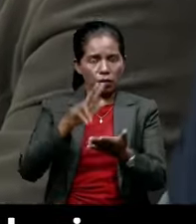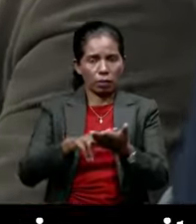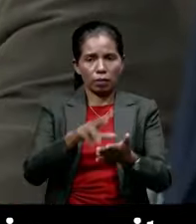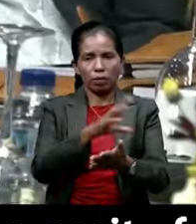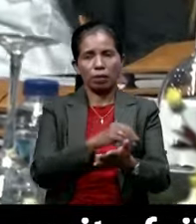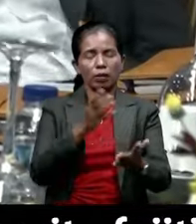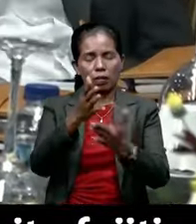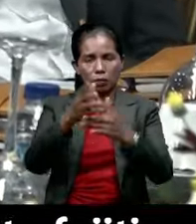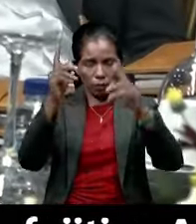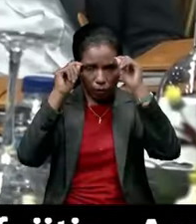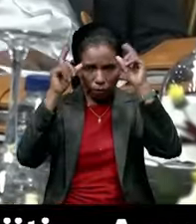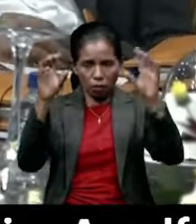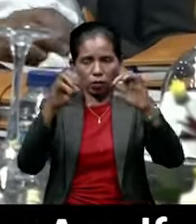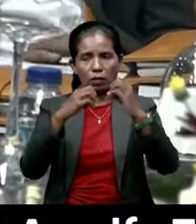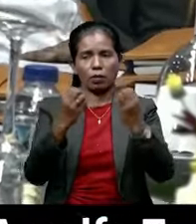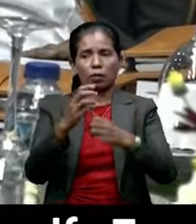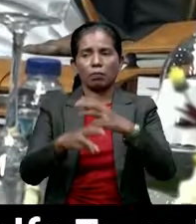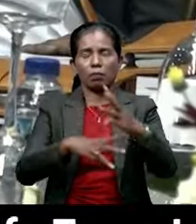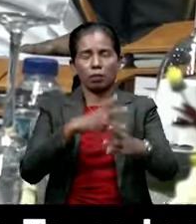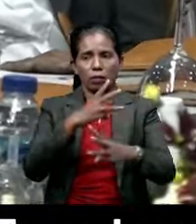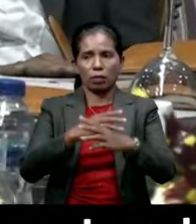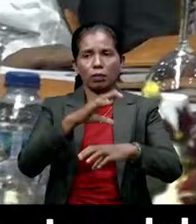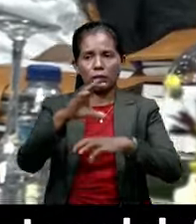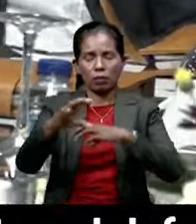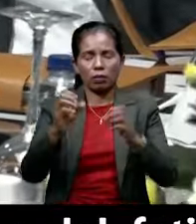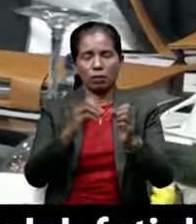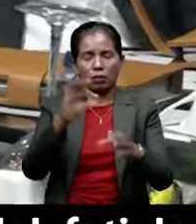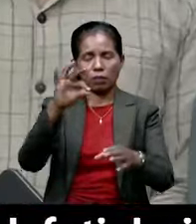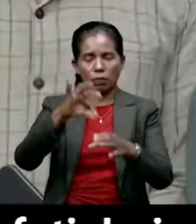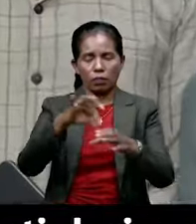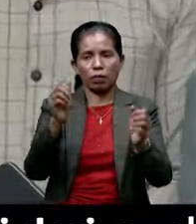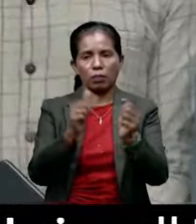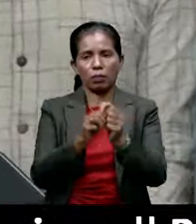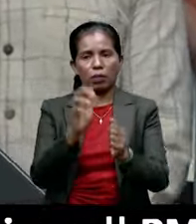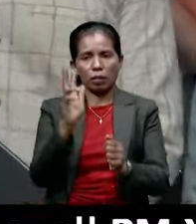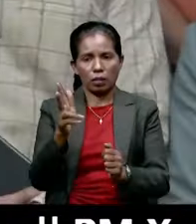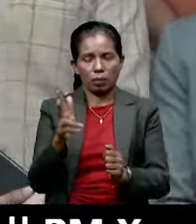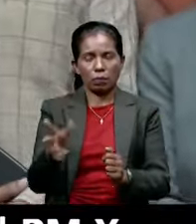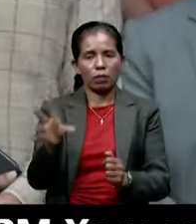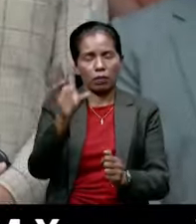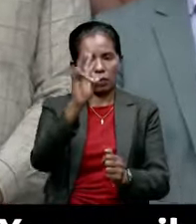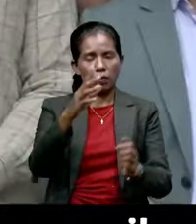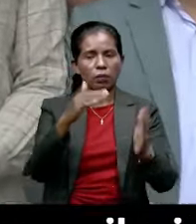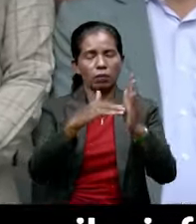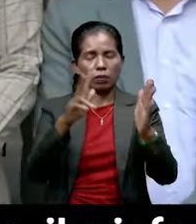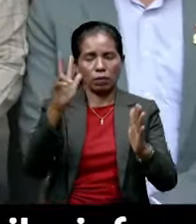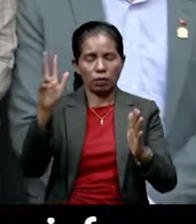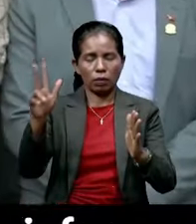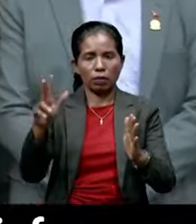adesão Timor-Leste ba Organização Mundial Comércio né ho voto a favor tolo nulo rasenito contra tolo